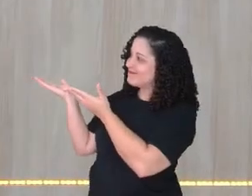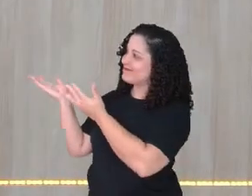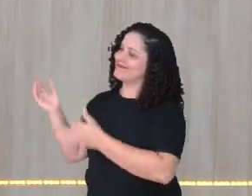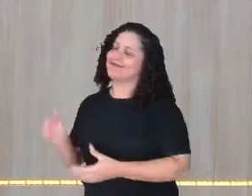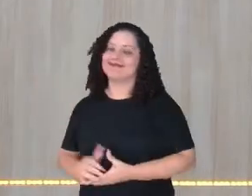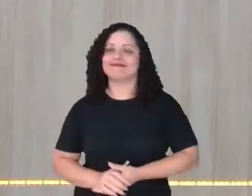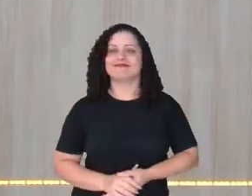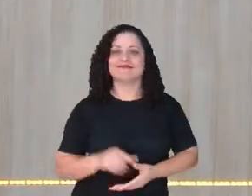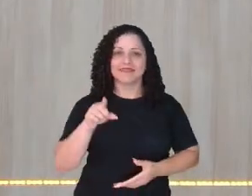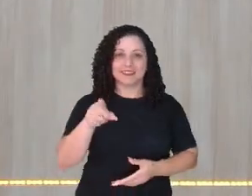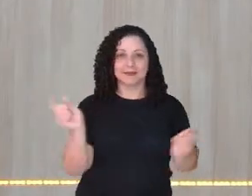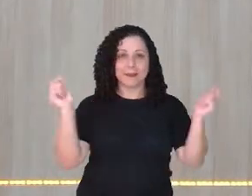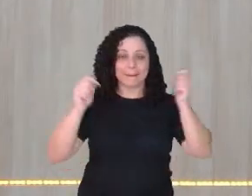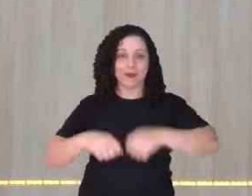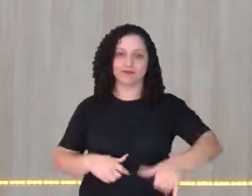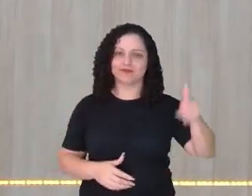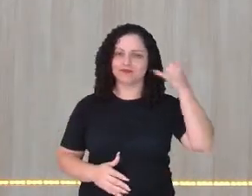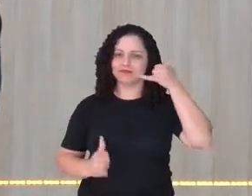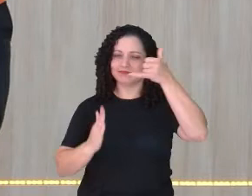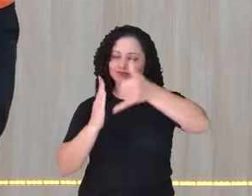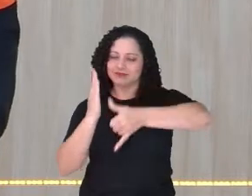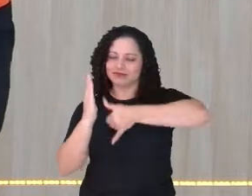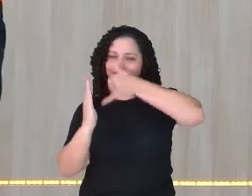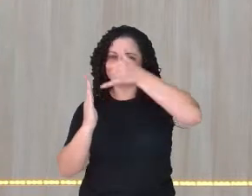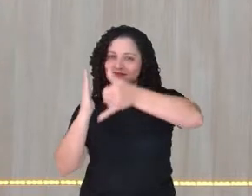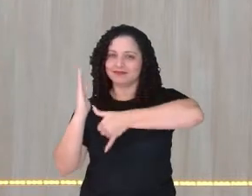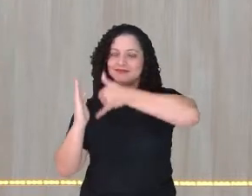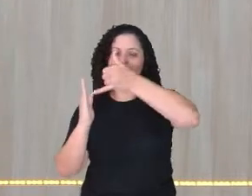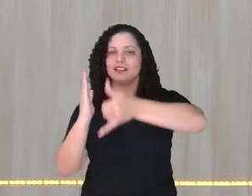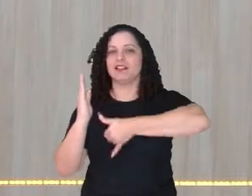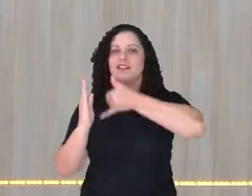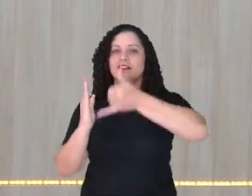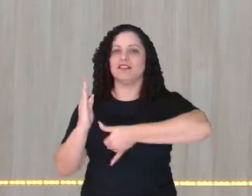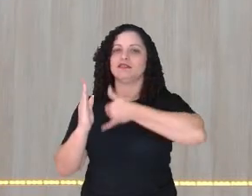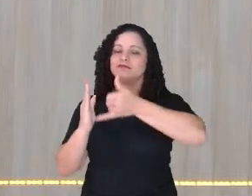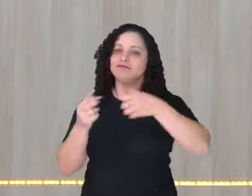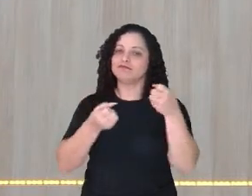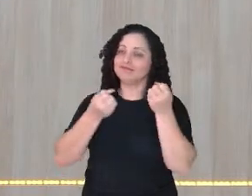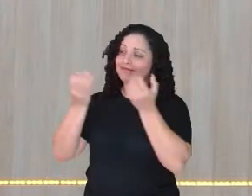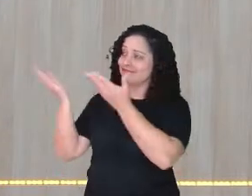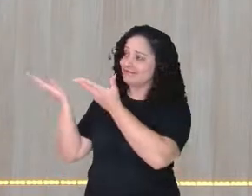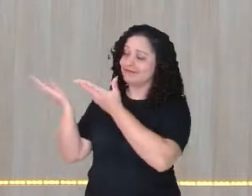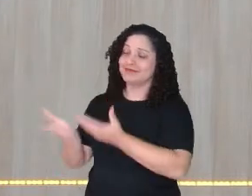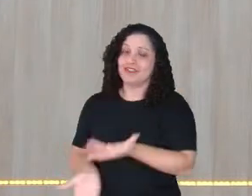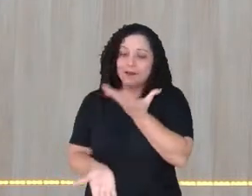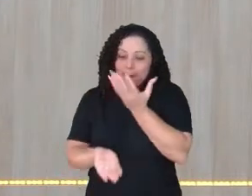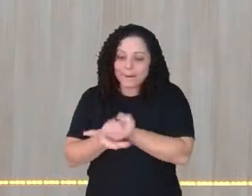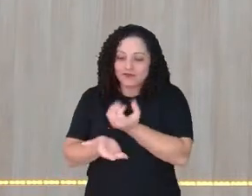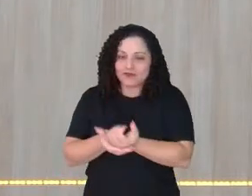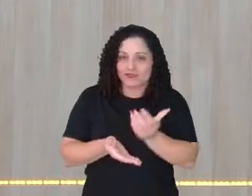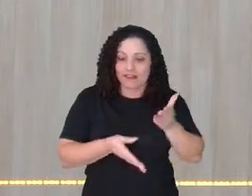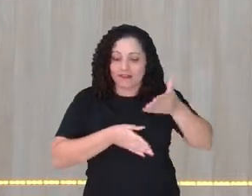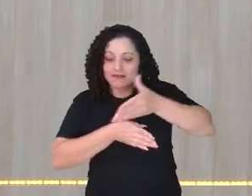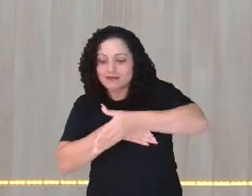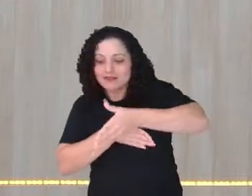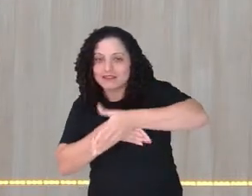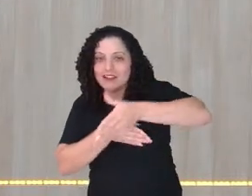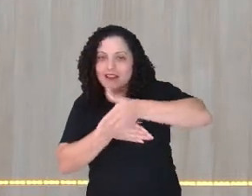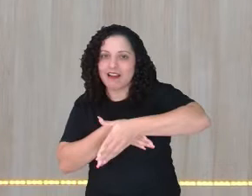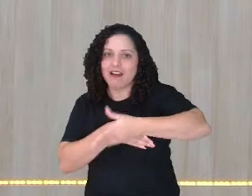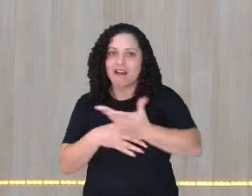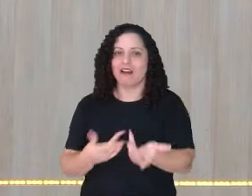você aproxima lá, baixa um leitor de QR Code, aproxima aí da tela, ele vai levar você